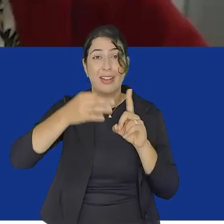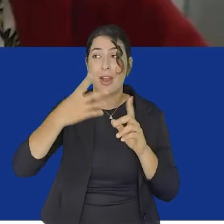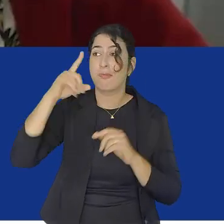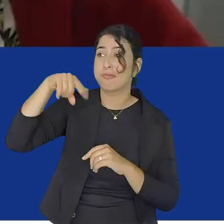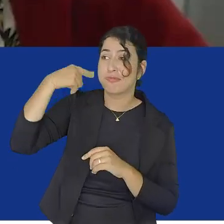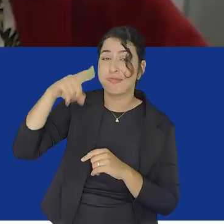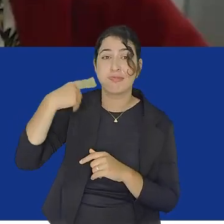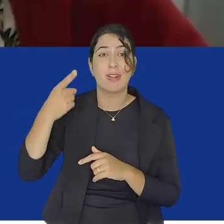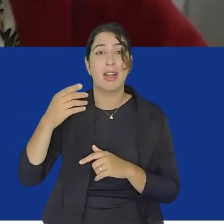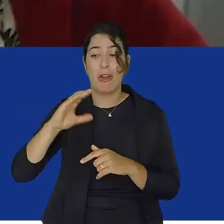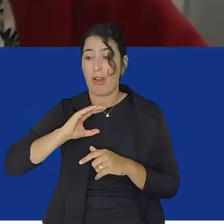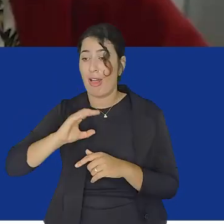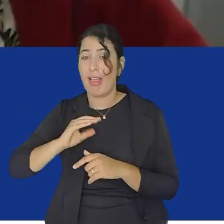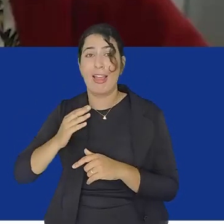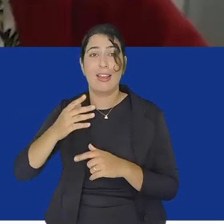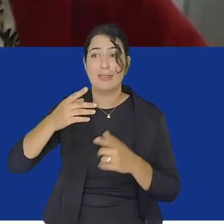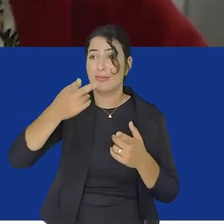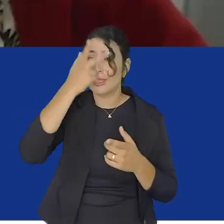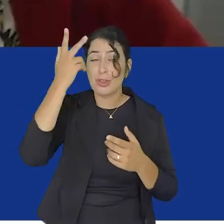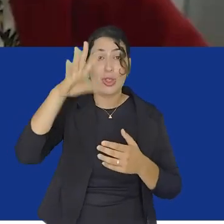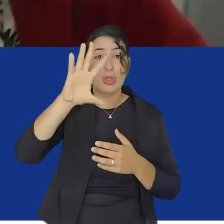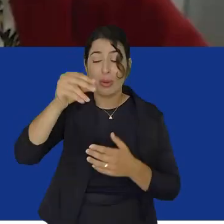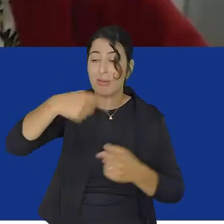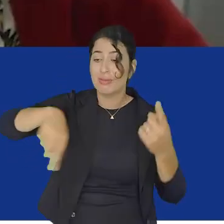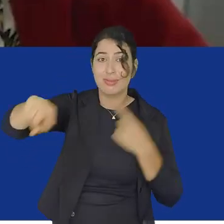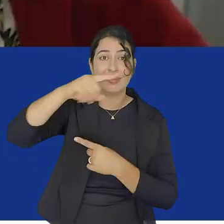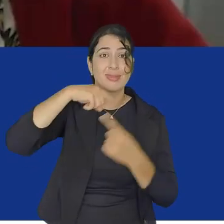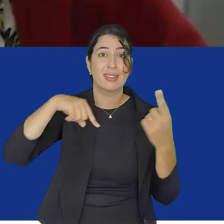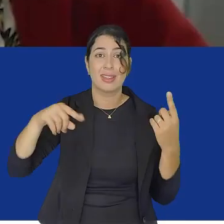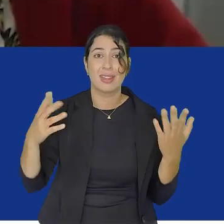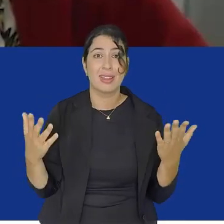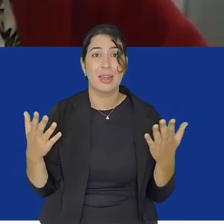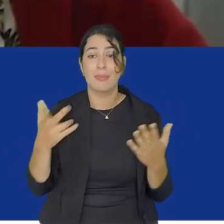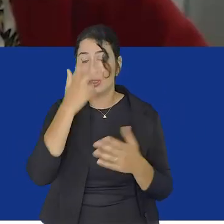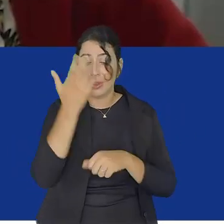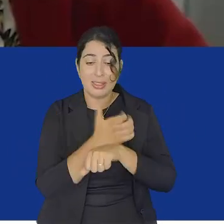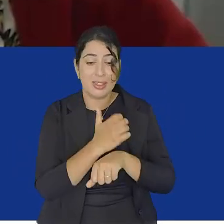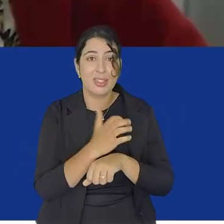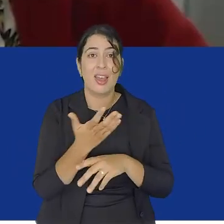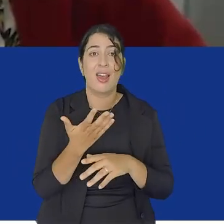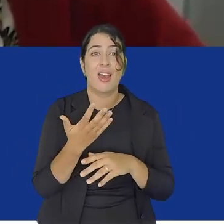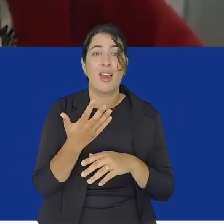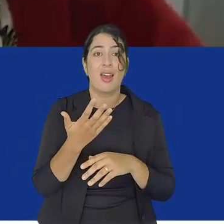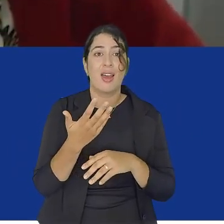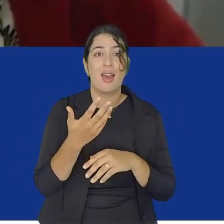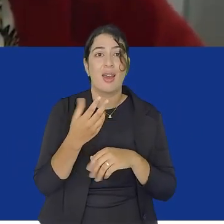advogado, né? Todas as pessoas que vocês interagem, o servidor, o terceirizado, o estagiário. E a gente